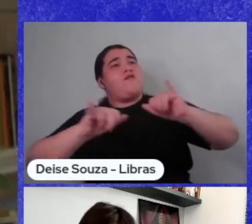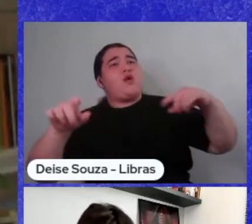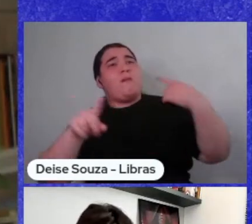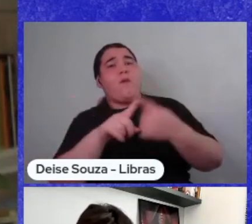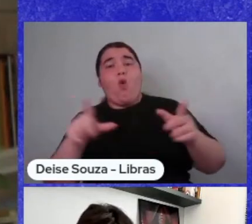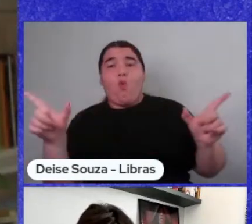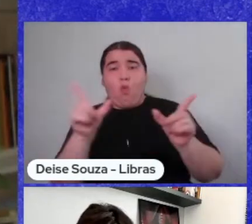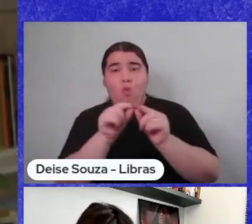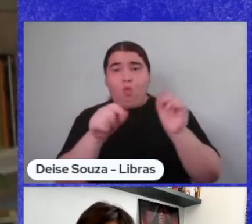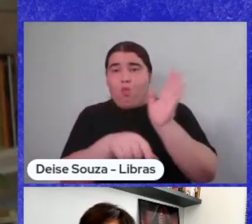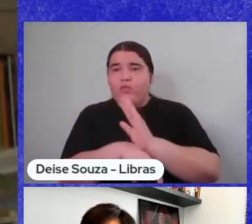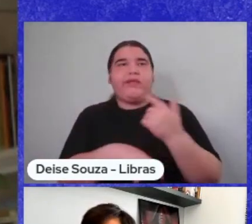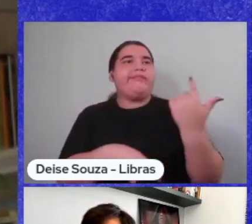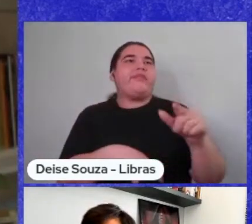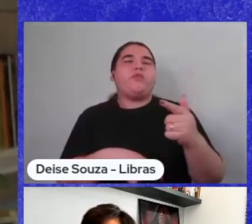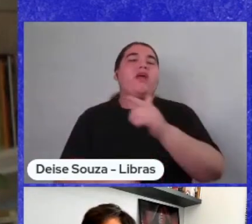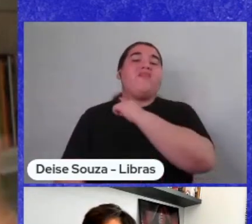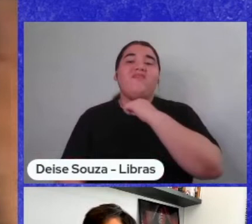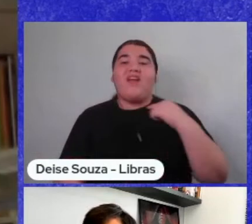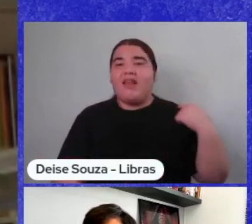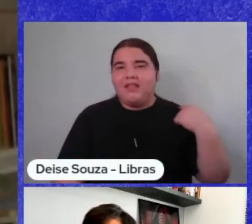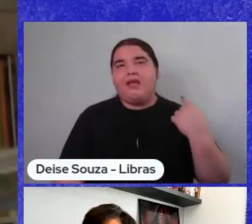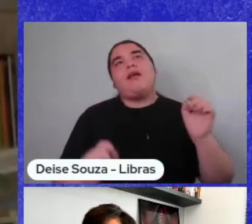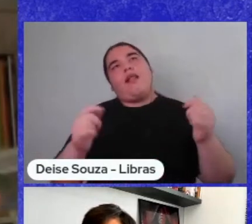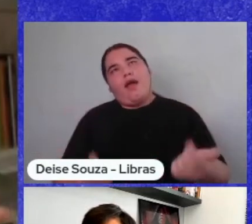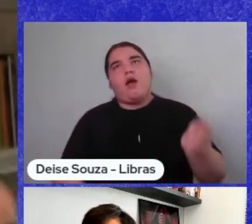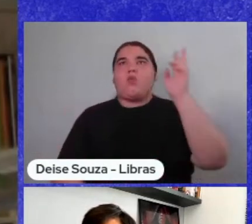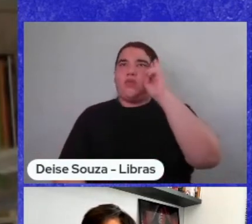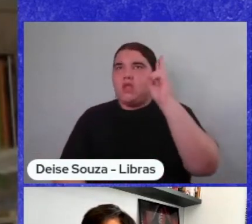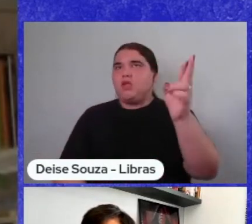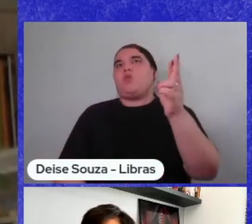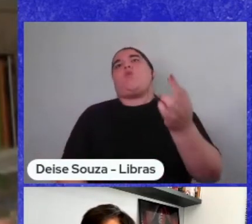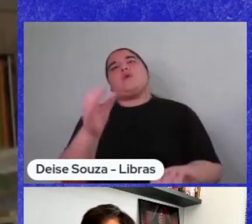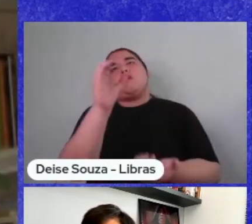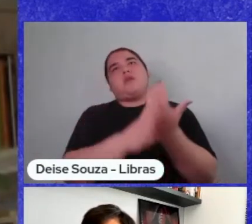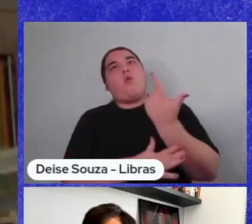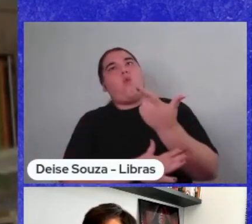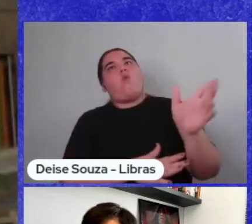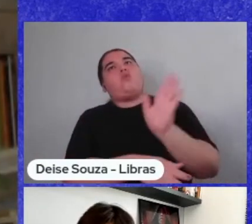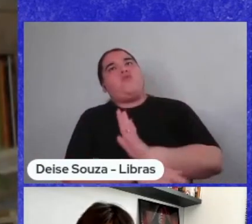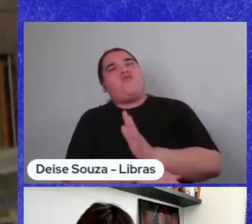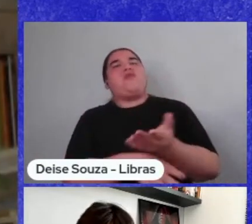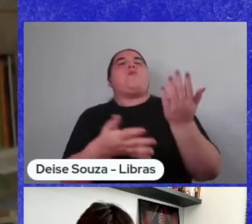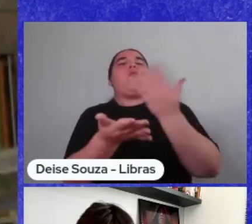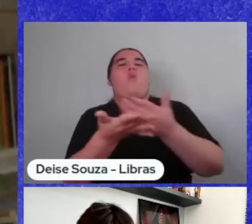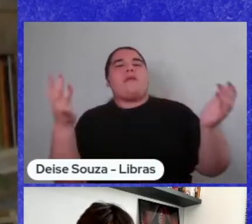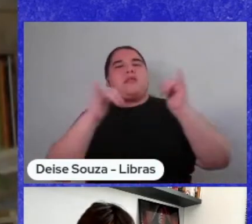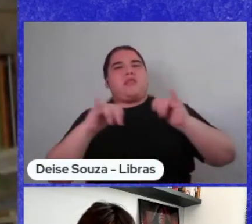pode ter um prazo de validade, né? Claro que o diretor vai lá, ele acaba fazendo outro filme, aí ele começa a rodar festivais com outros filmes,